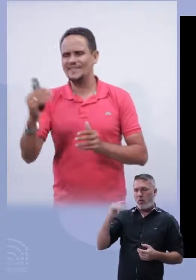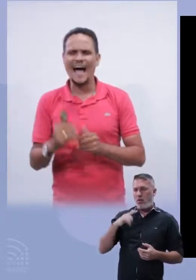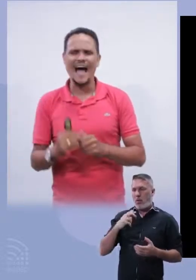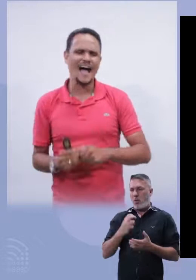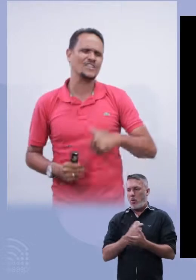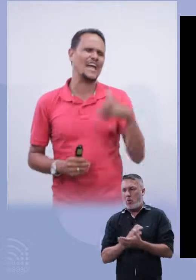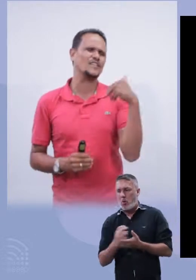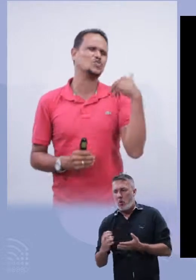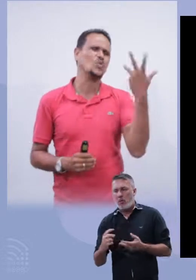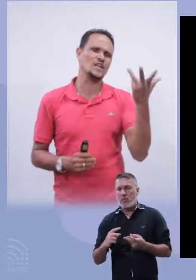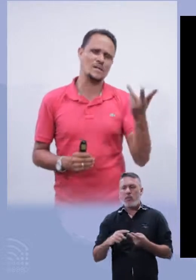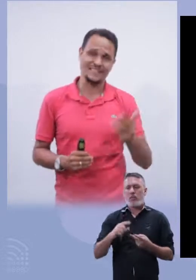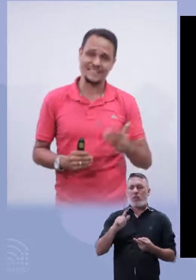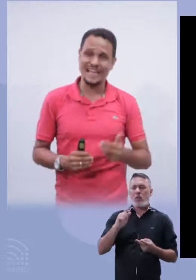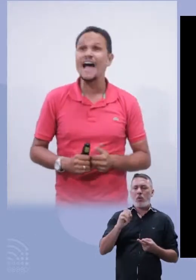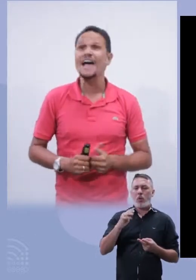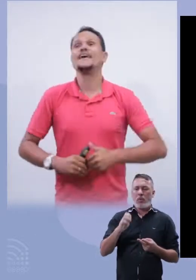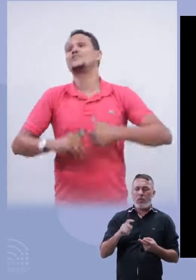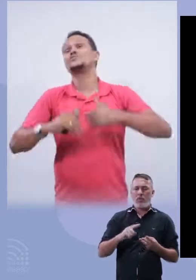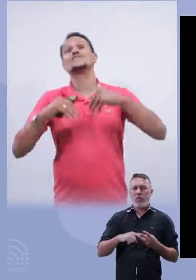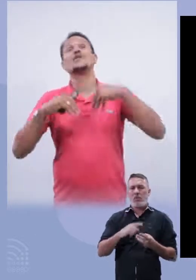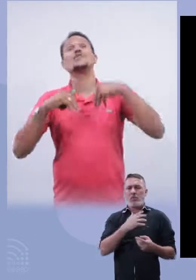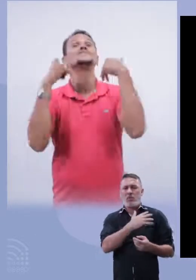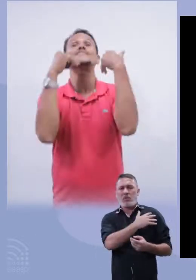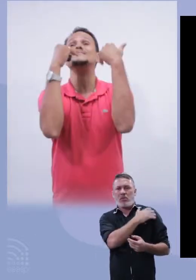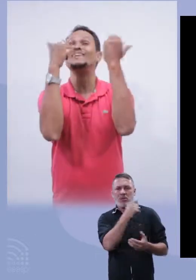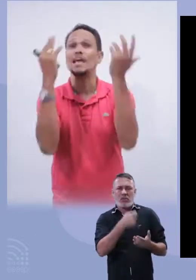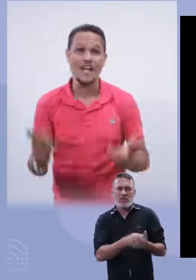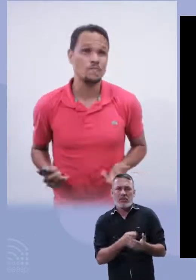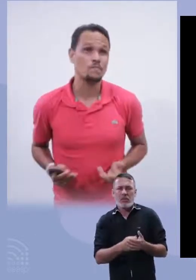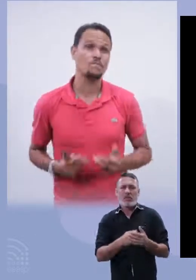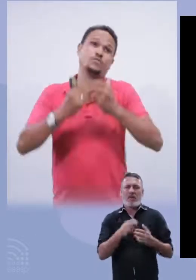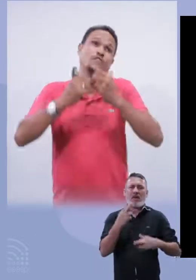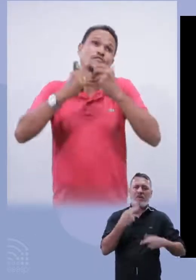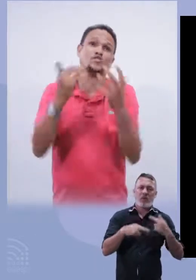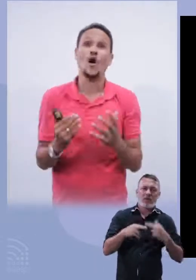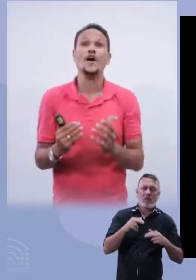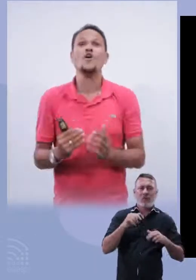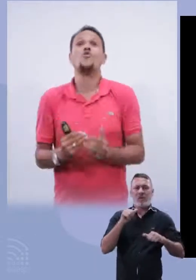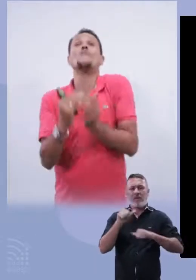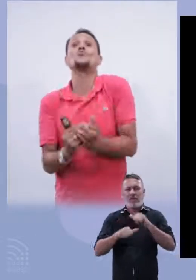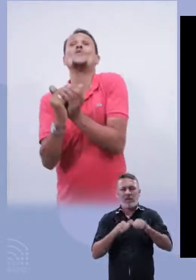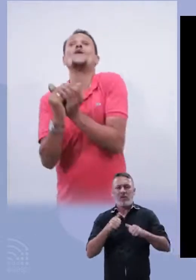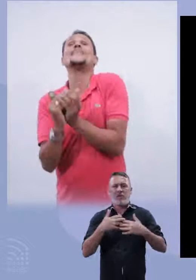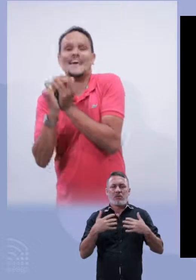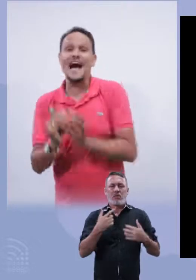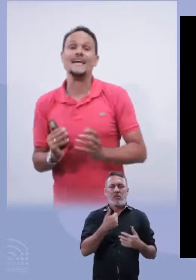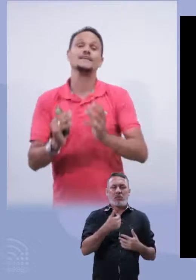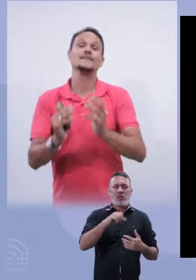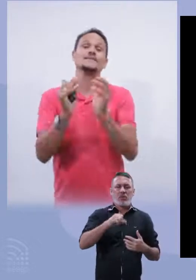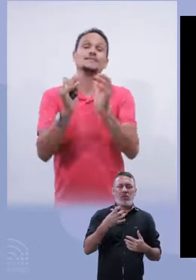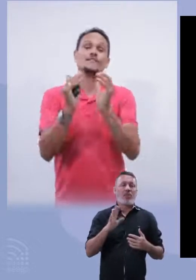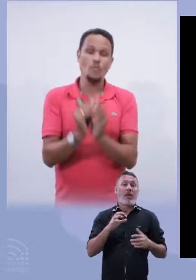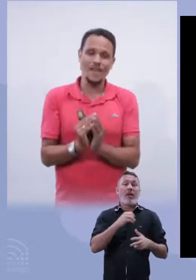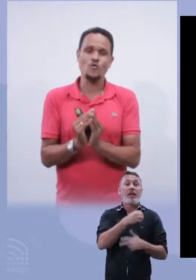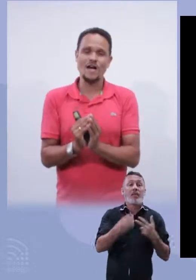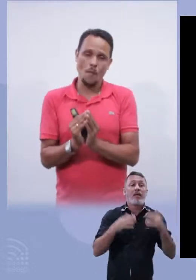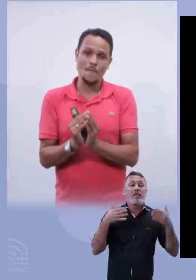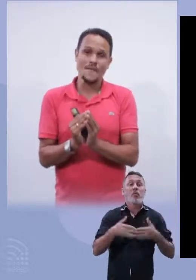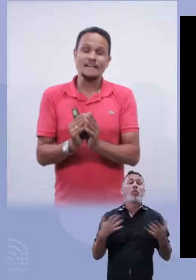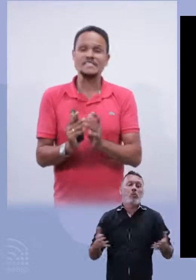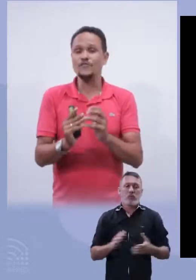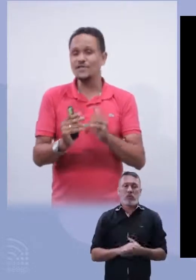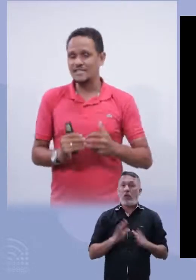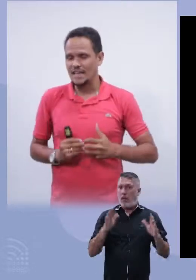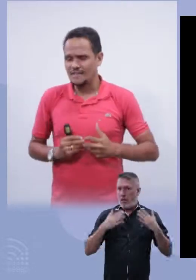Golpe militar, ditadura militar, Revolução de 64. Professor, como que o Enem cai? Vamos lá, com